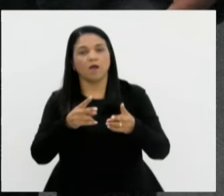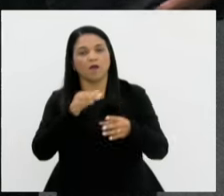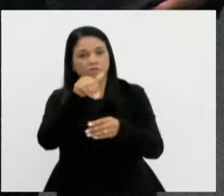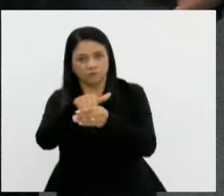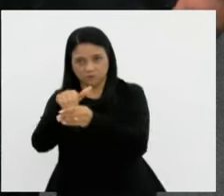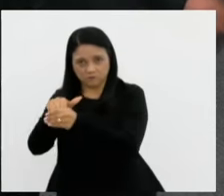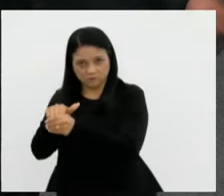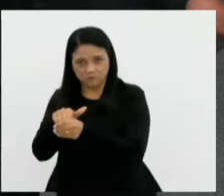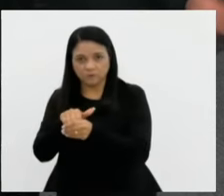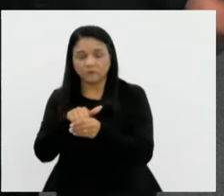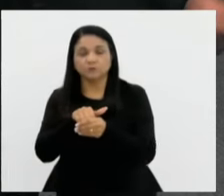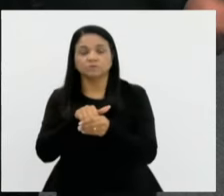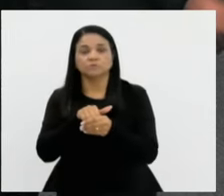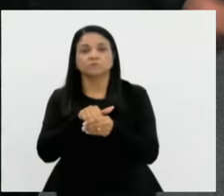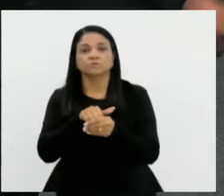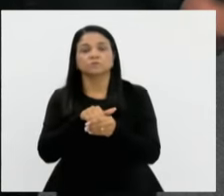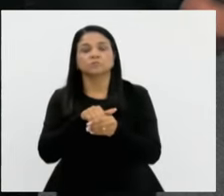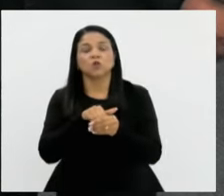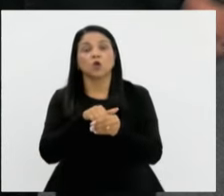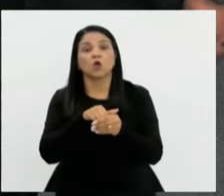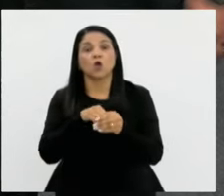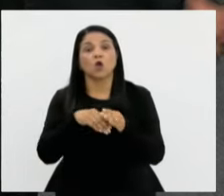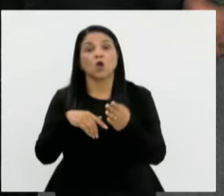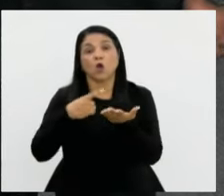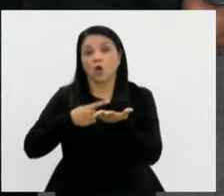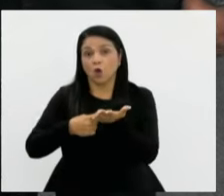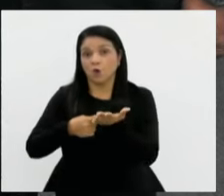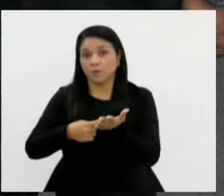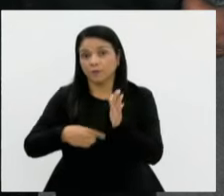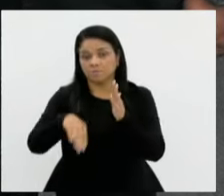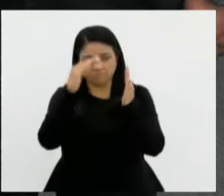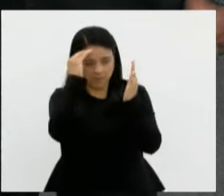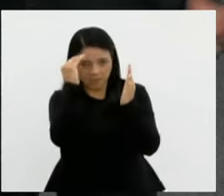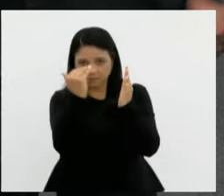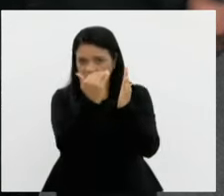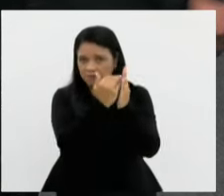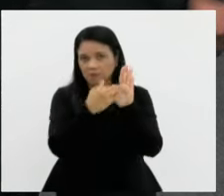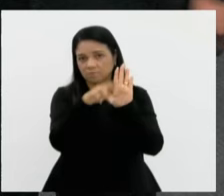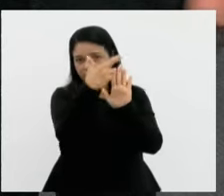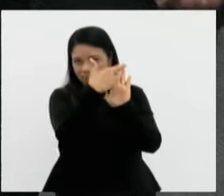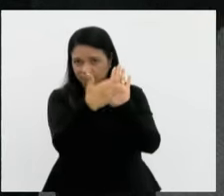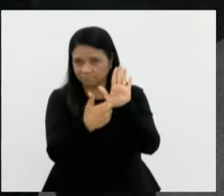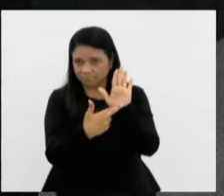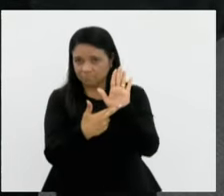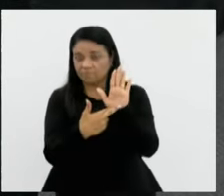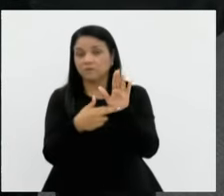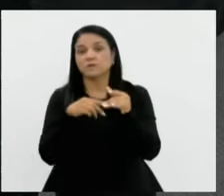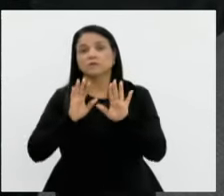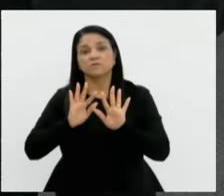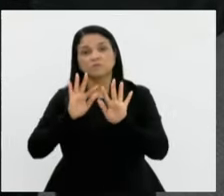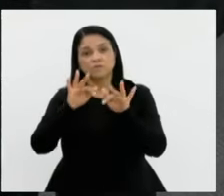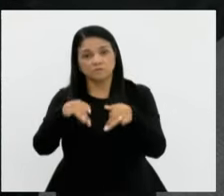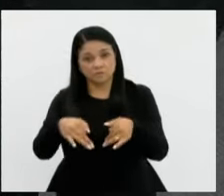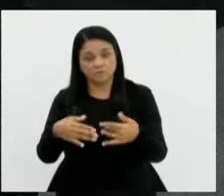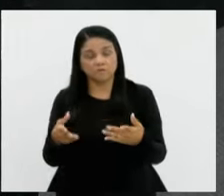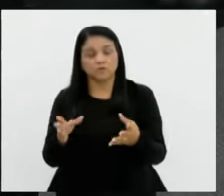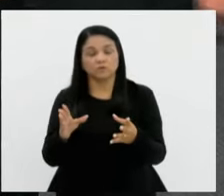sessão extraordinária para cumprir o regimento, que pode ser 10 minutos após o término dessa. A CCJ